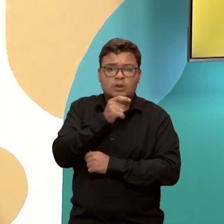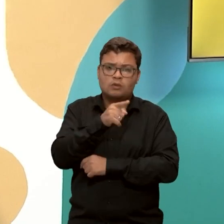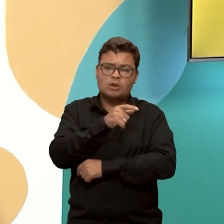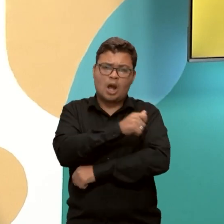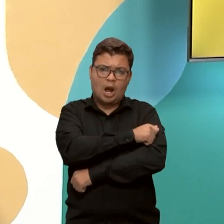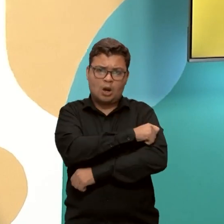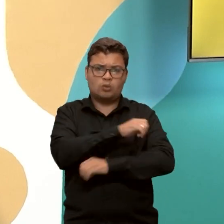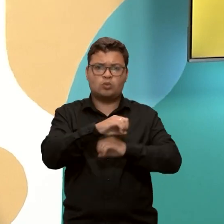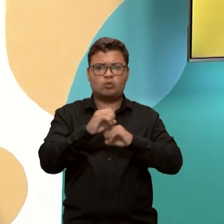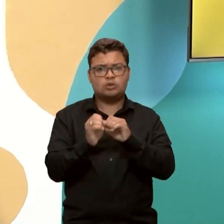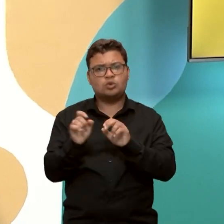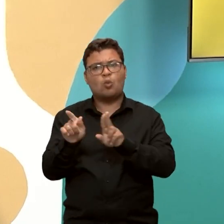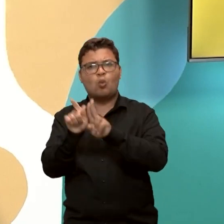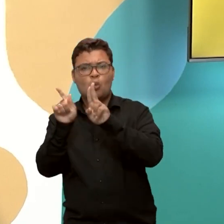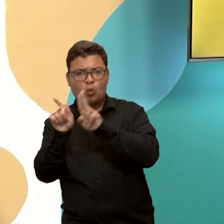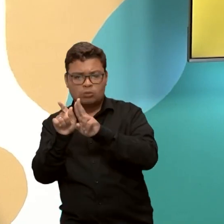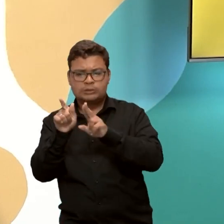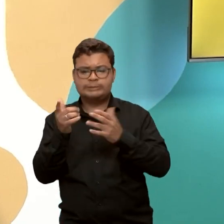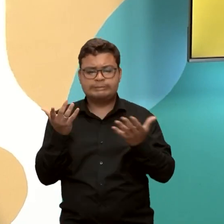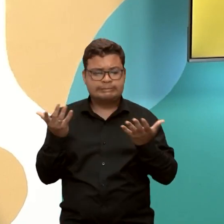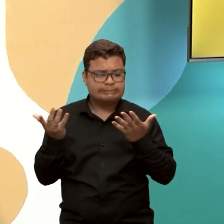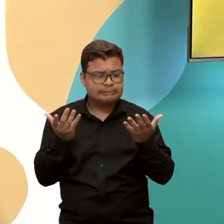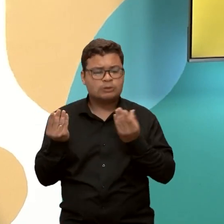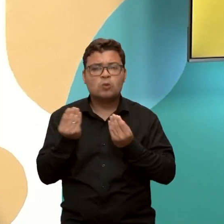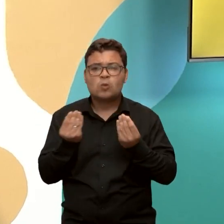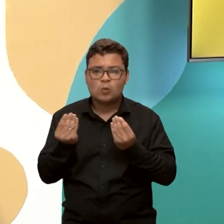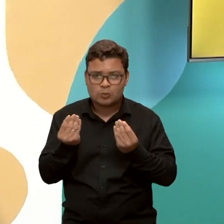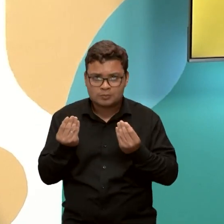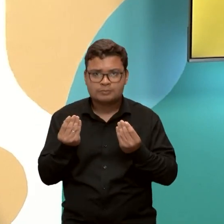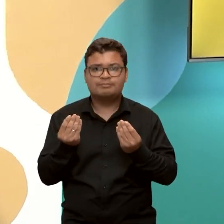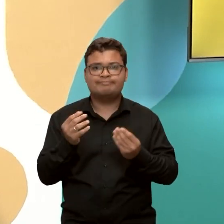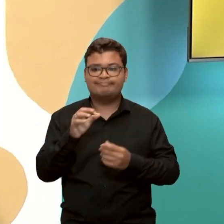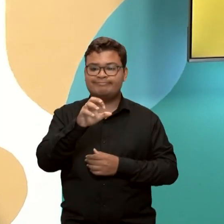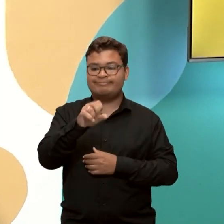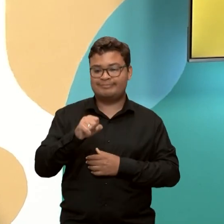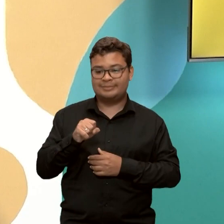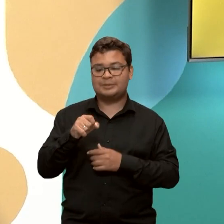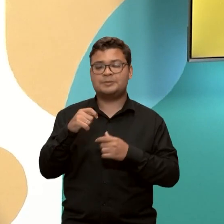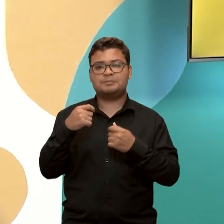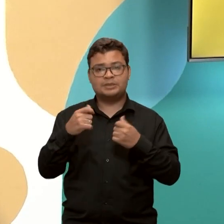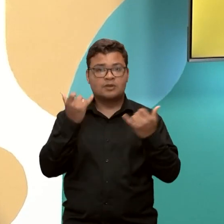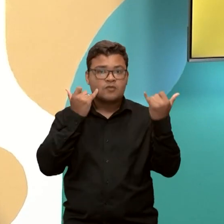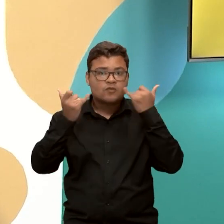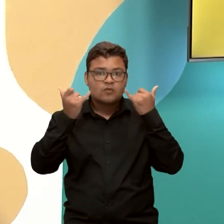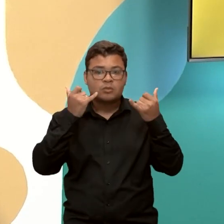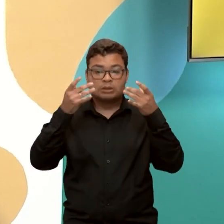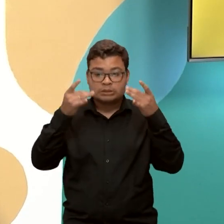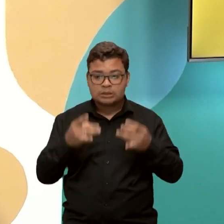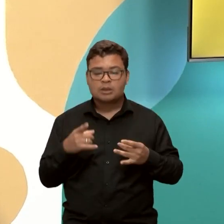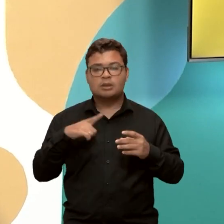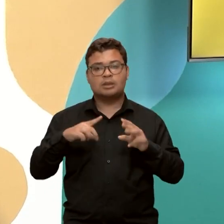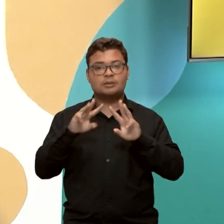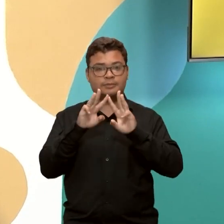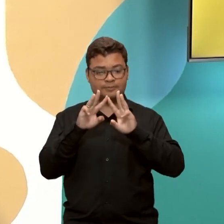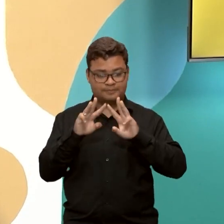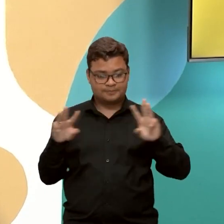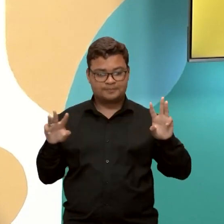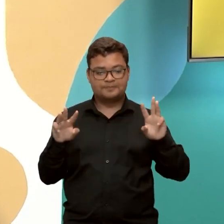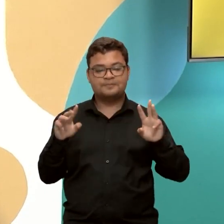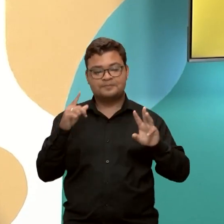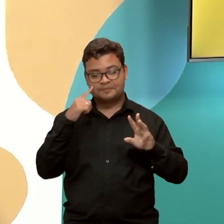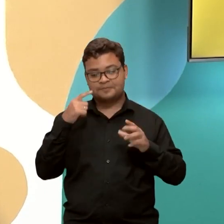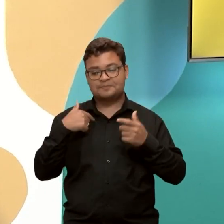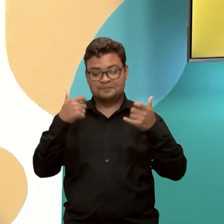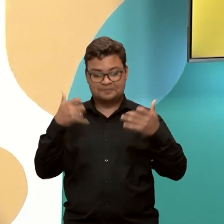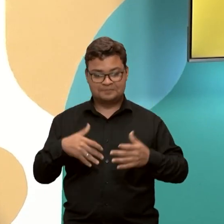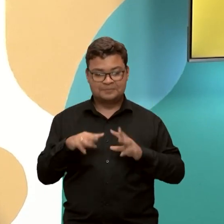curso. Se você tiver alguma dúvida em relação ao passe livre estudantil, ainda não